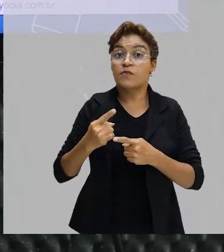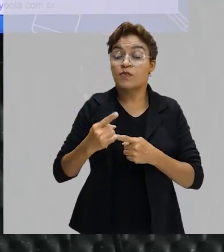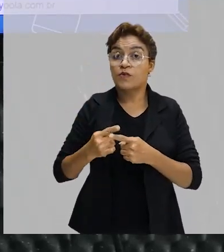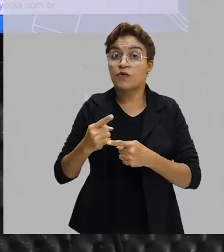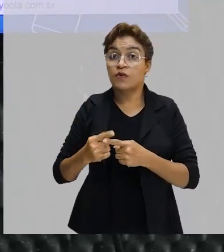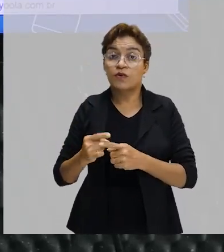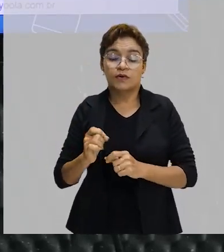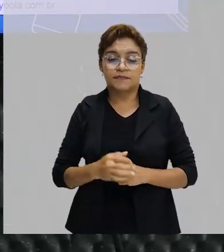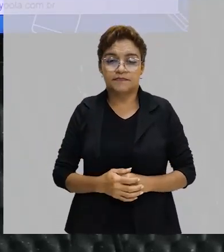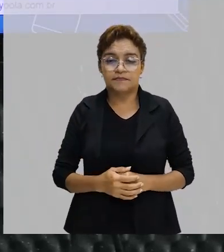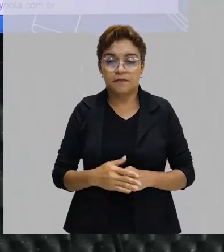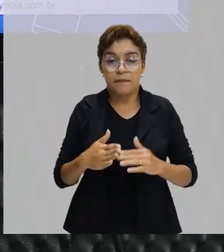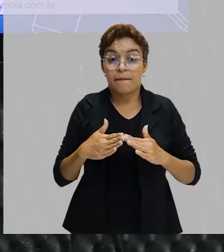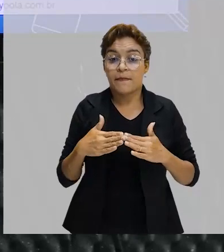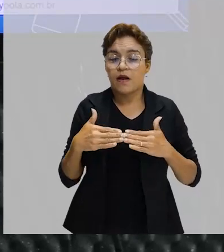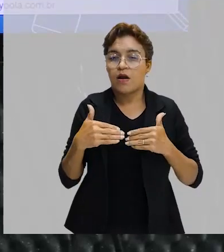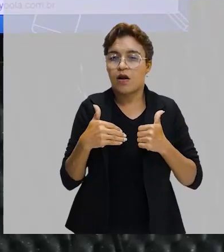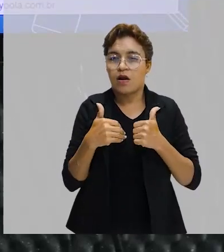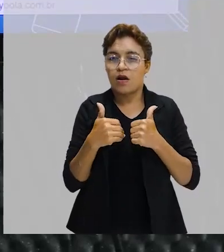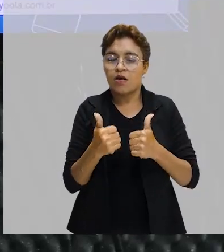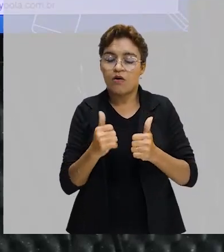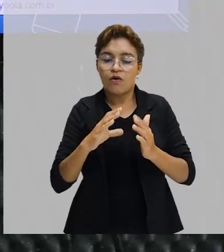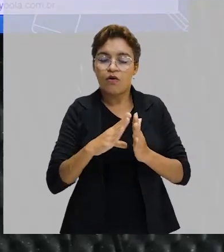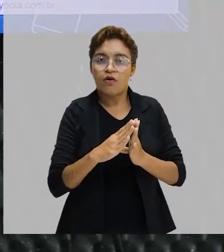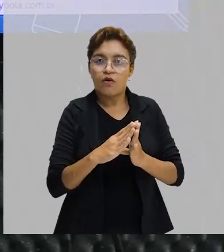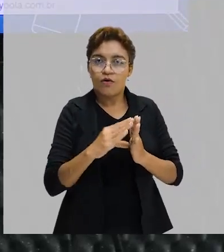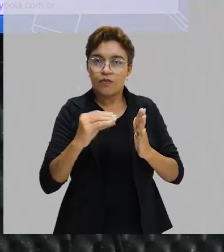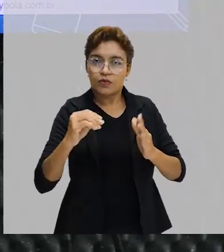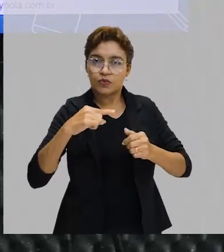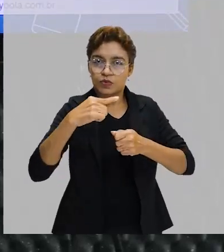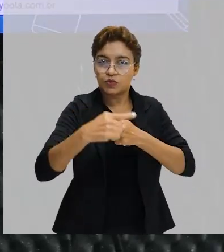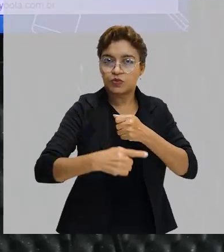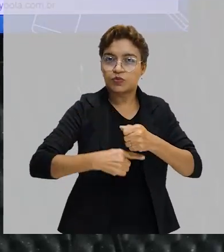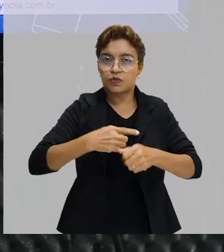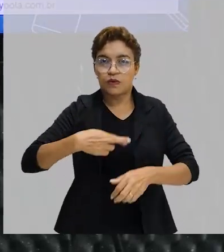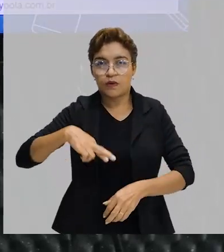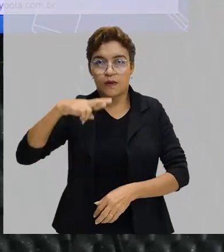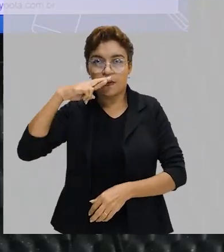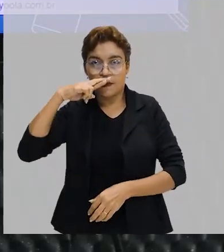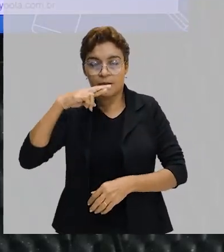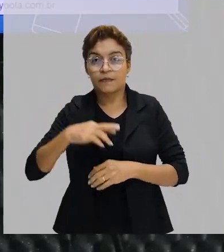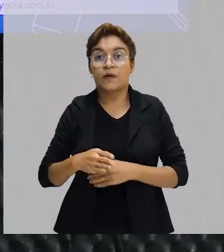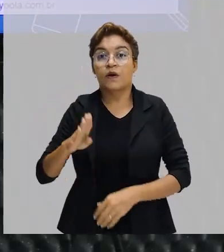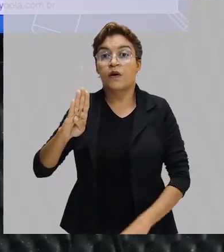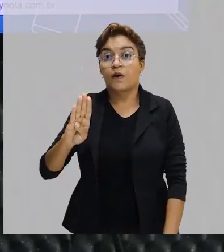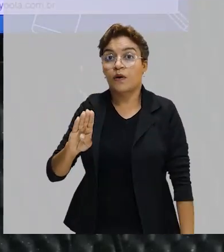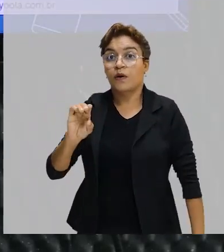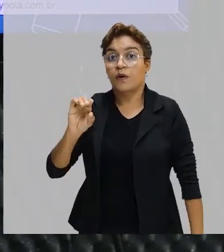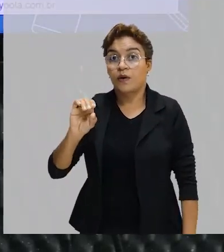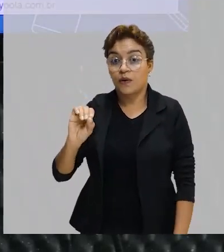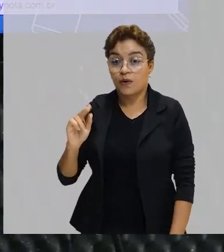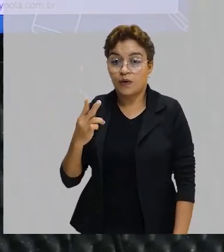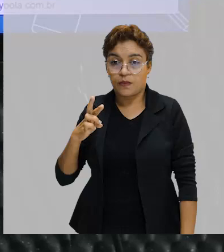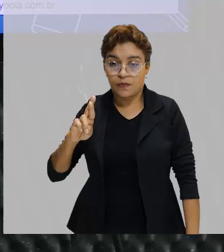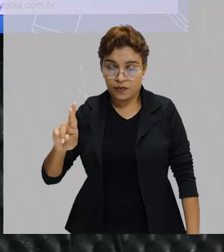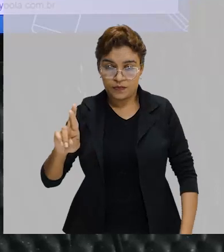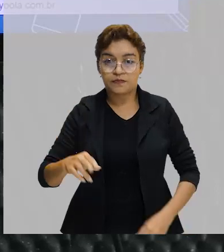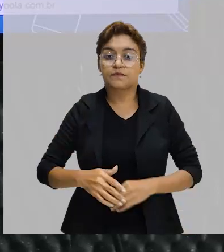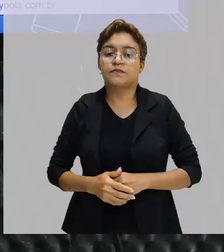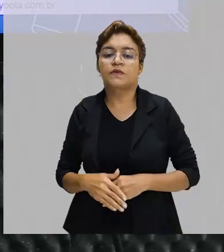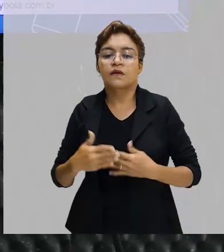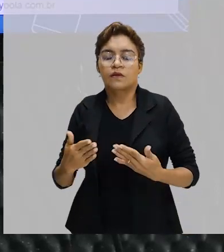que houve essa melhoria no modelo de Rutherford, chegando ao modelo de Rutherford-Bohr. Então, no início do